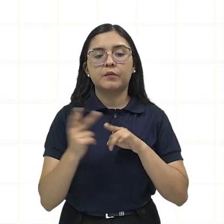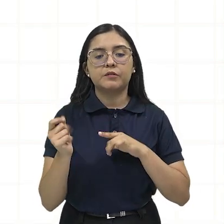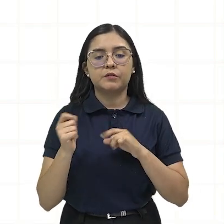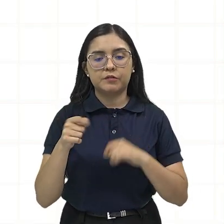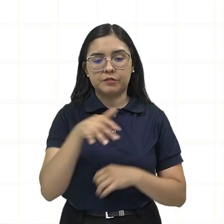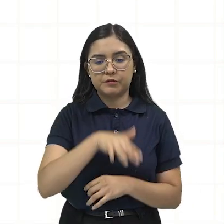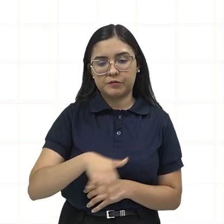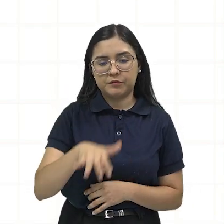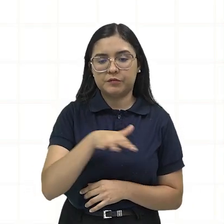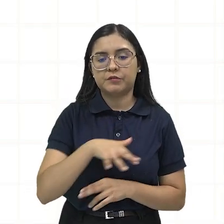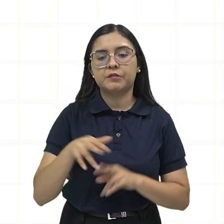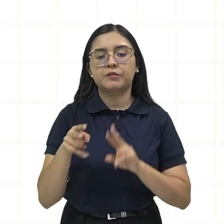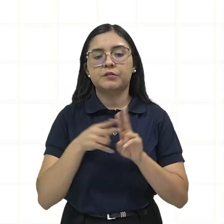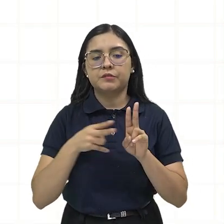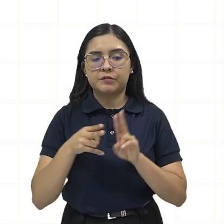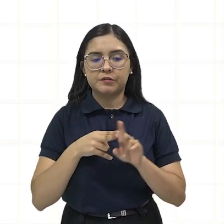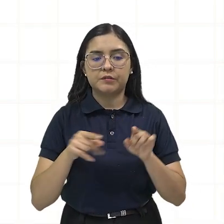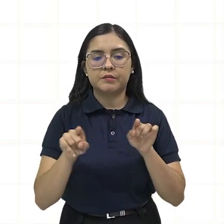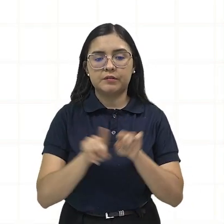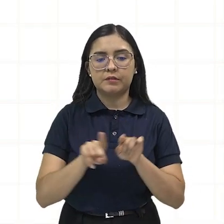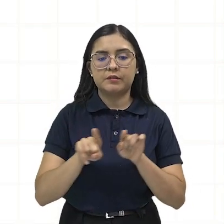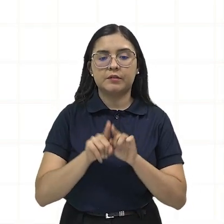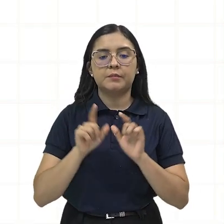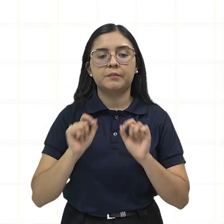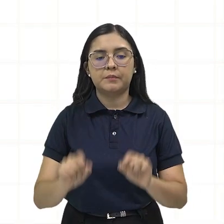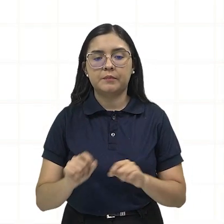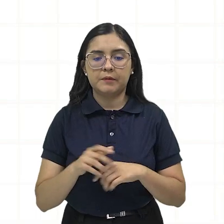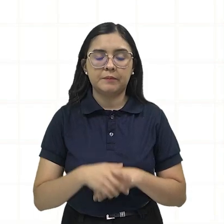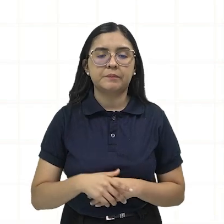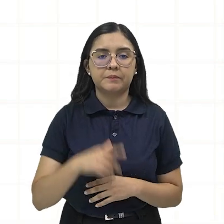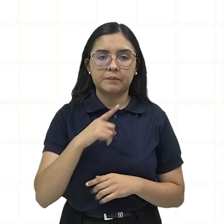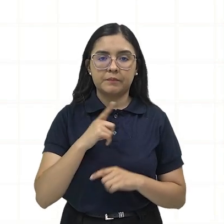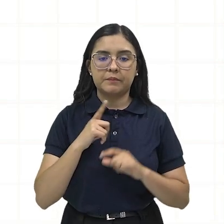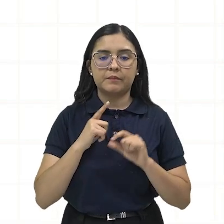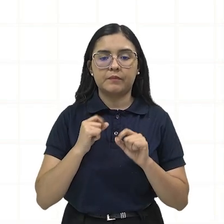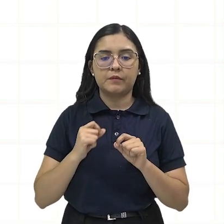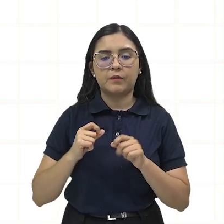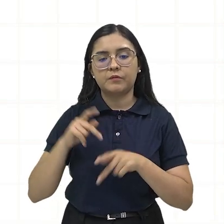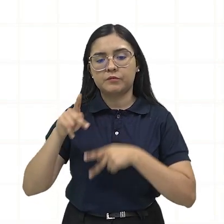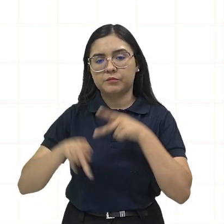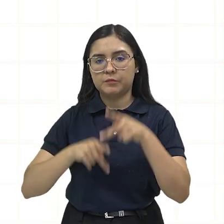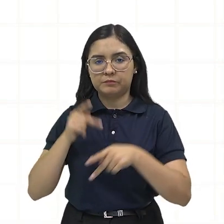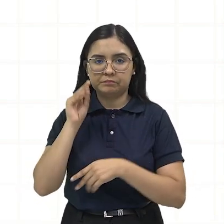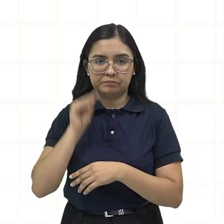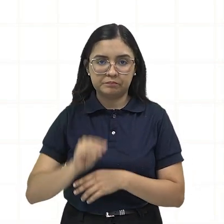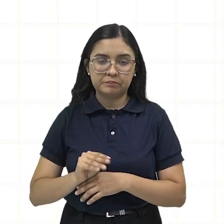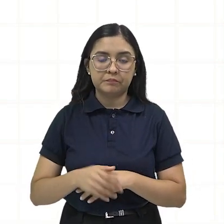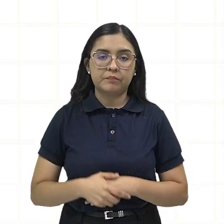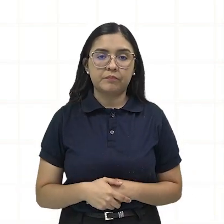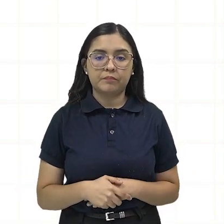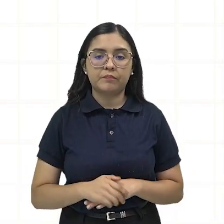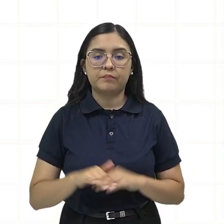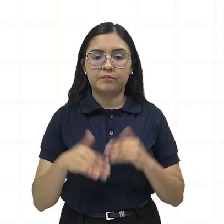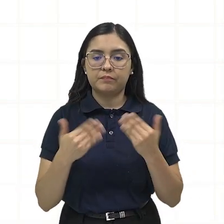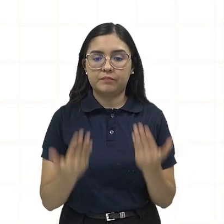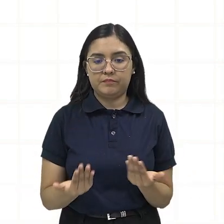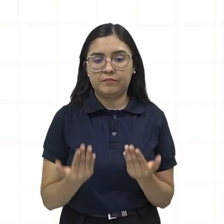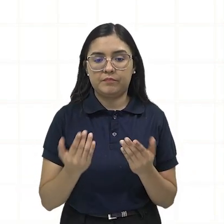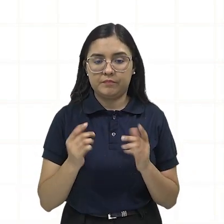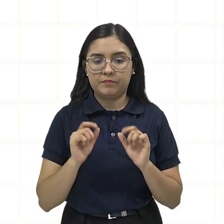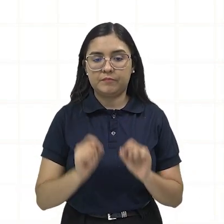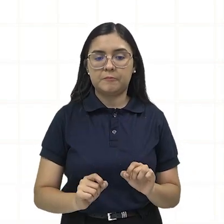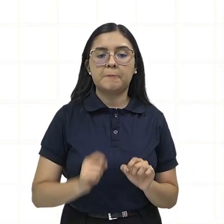terras indígenas e a marginalização de seus povos. Gente, a expansão